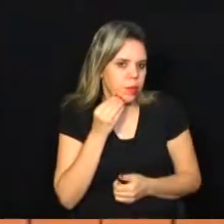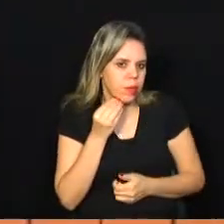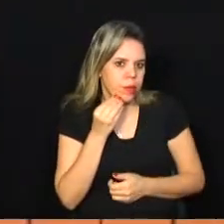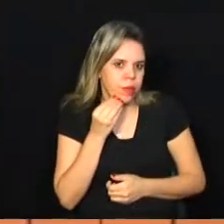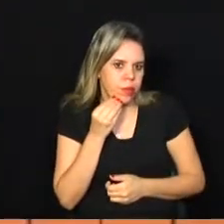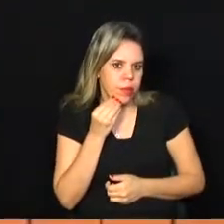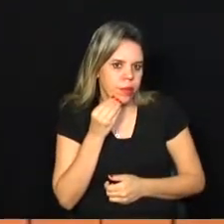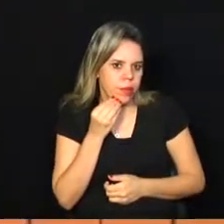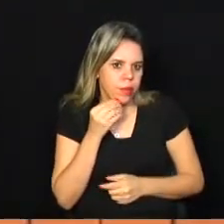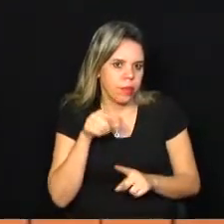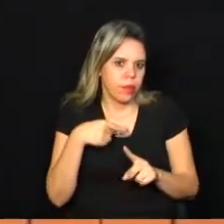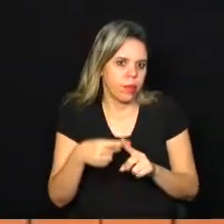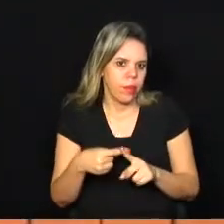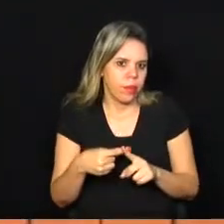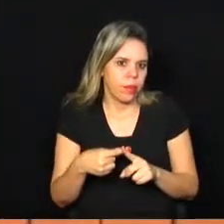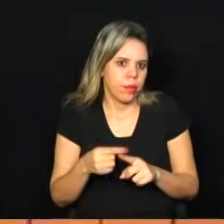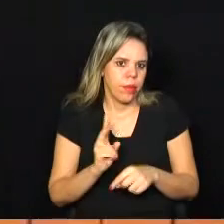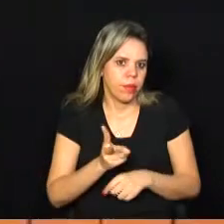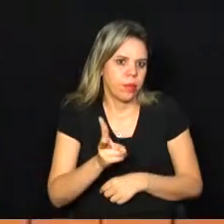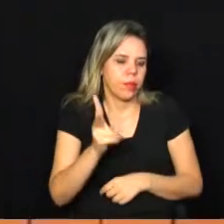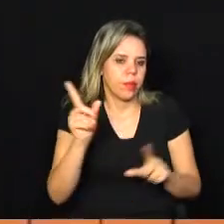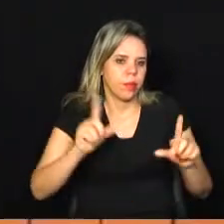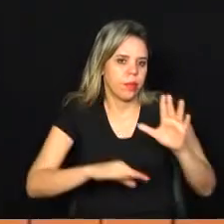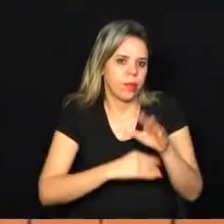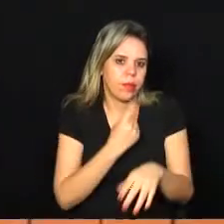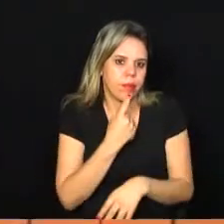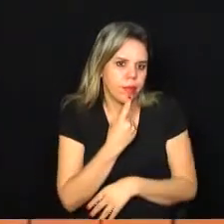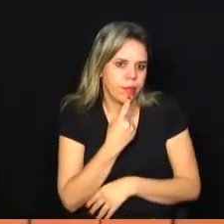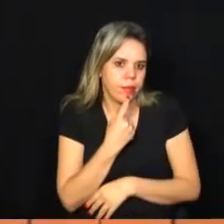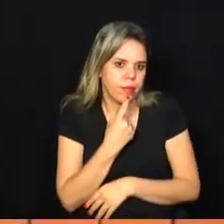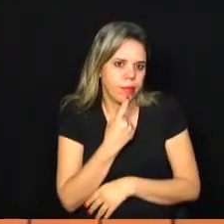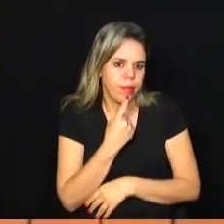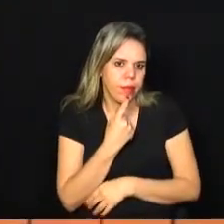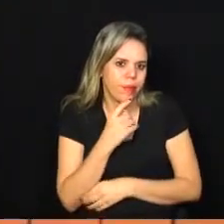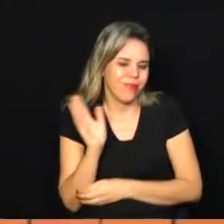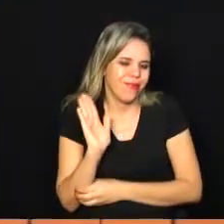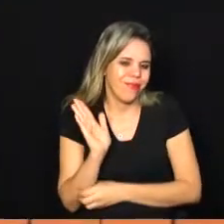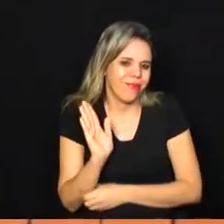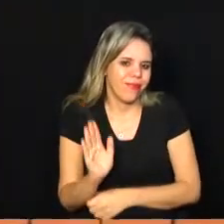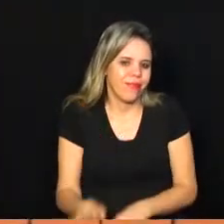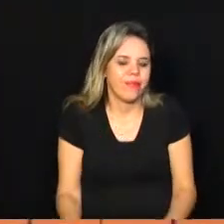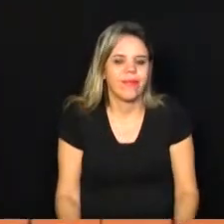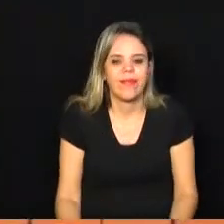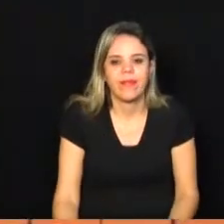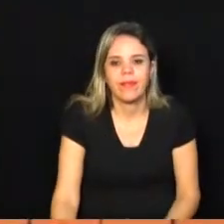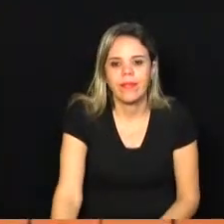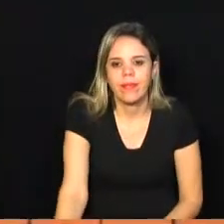oportunidade ou Mais Esportes. Continue na TV Câmara Campinas e até a próxima. Tchau, tchau.